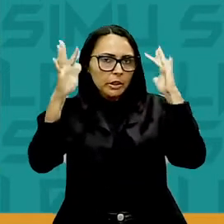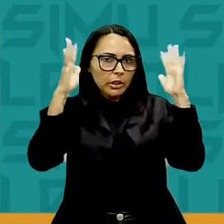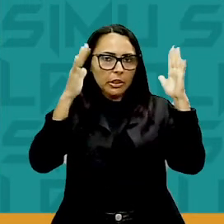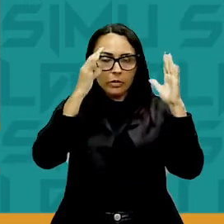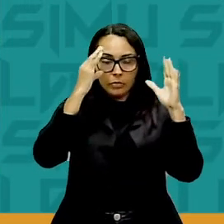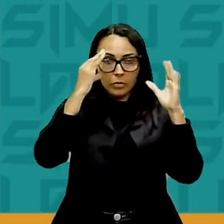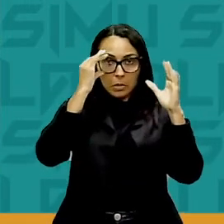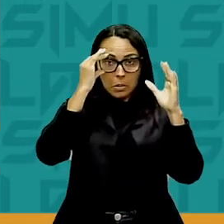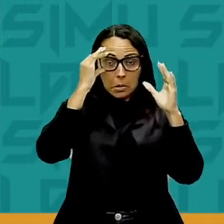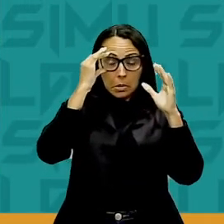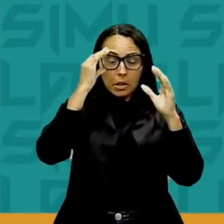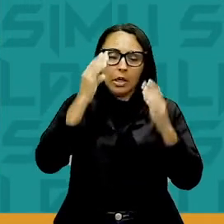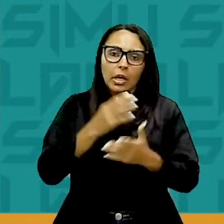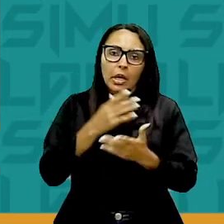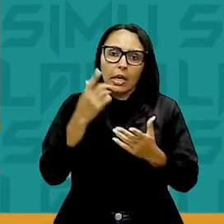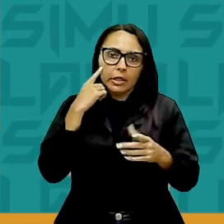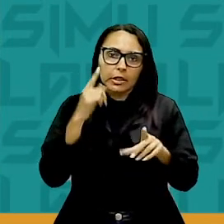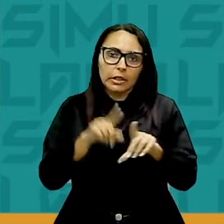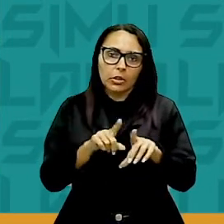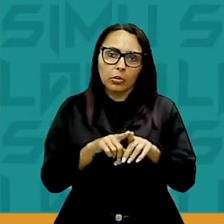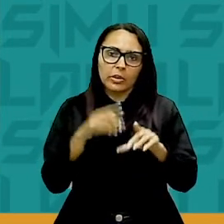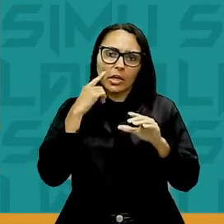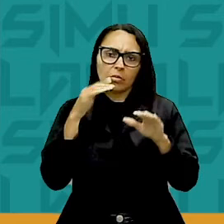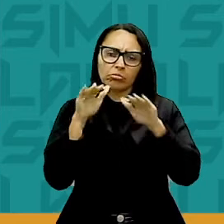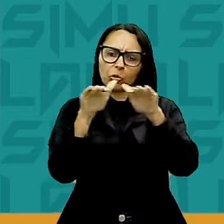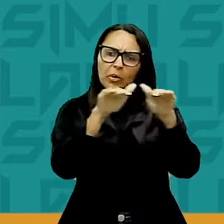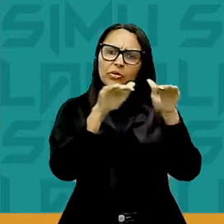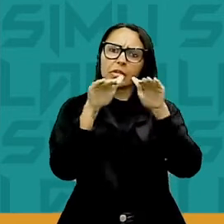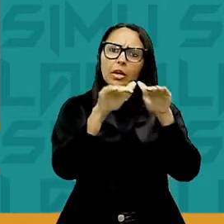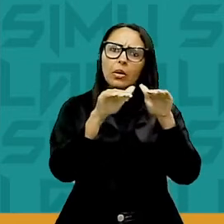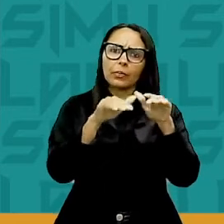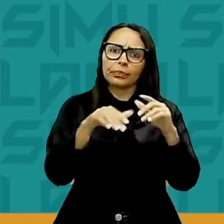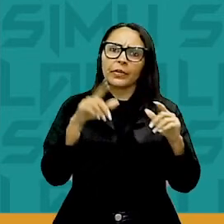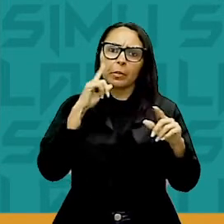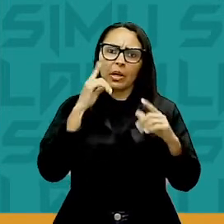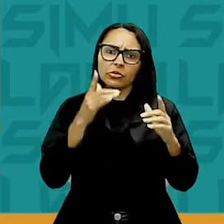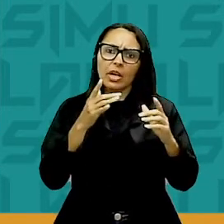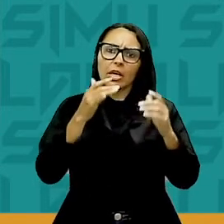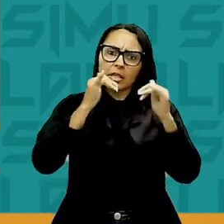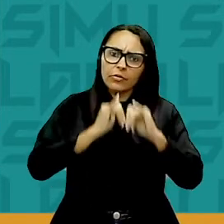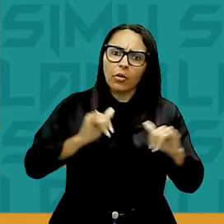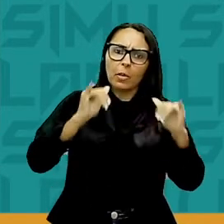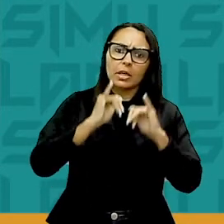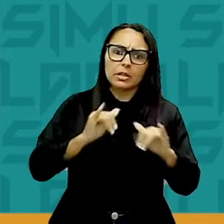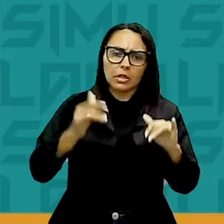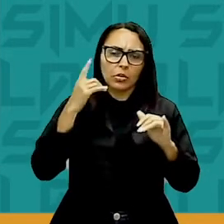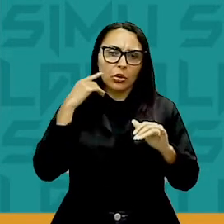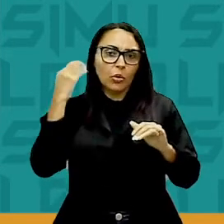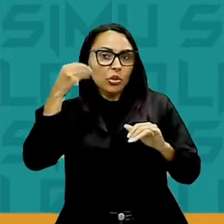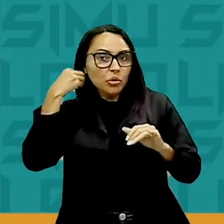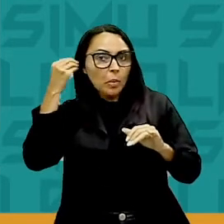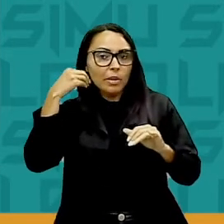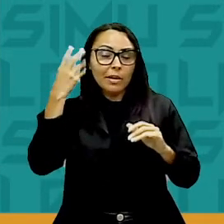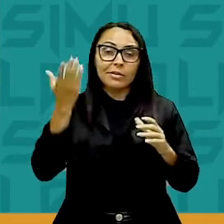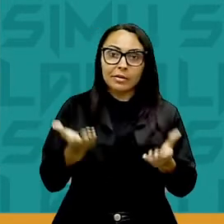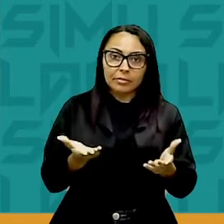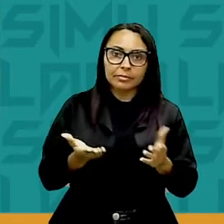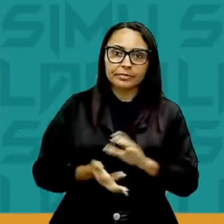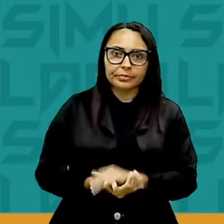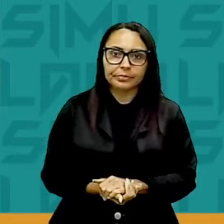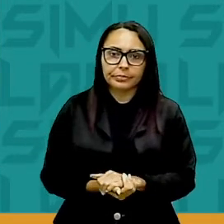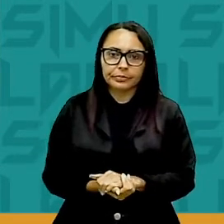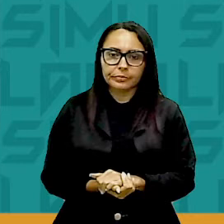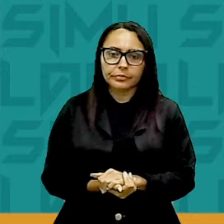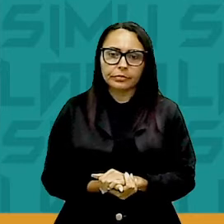comum. São aquilo que é superficial, mas que traz uma informação e muitas vezes de uma experiência casual.